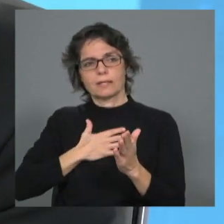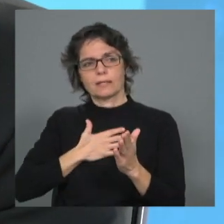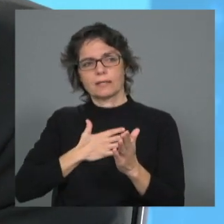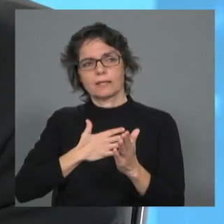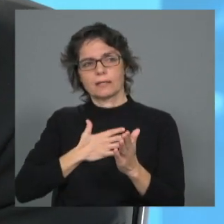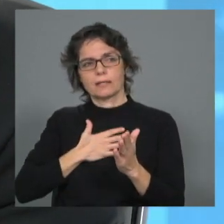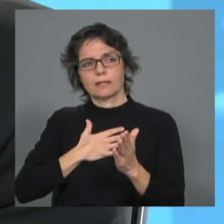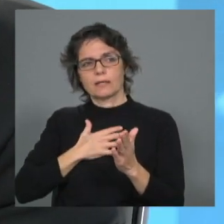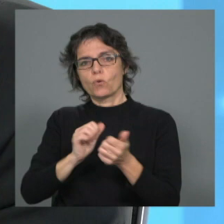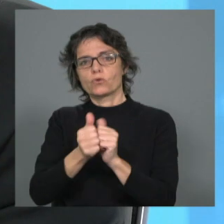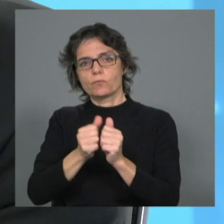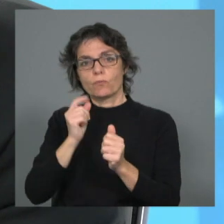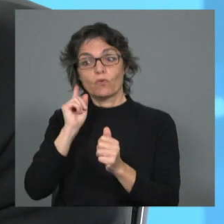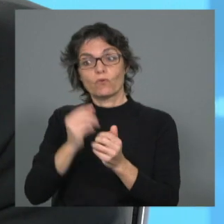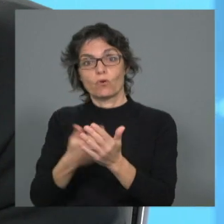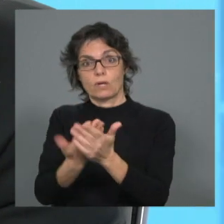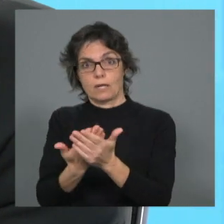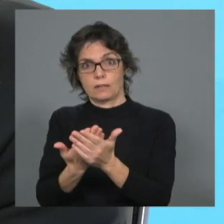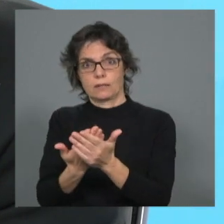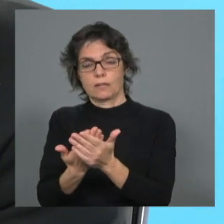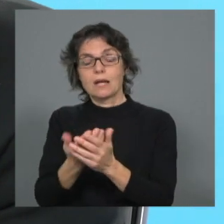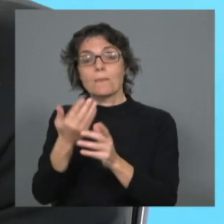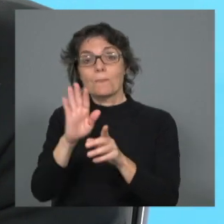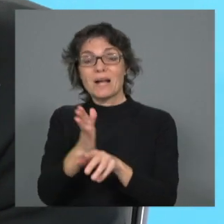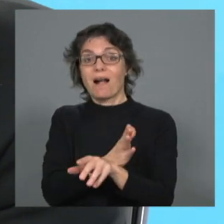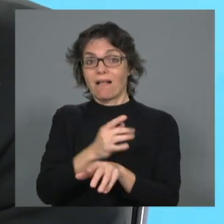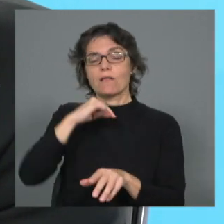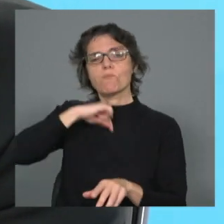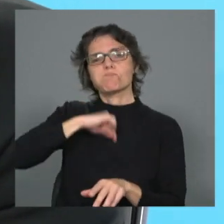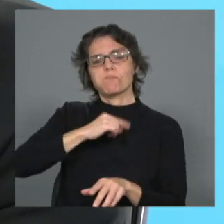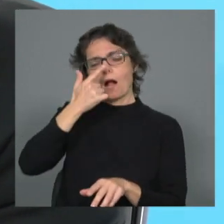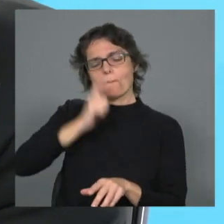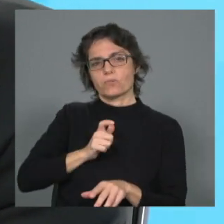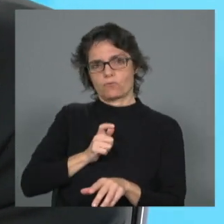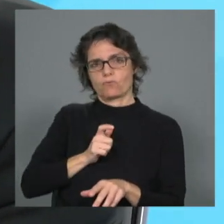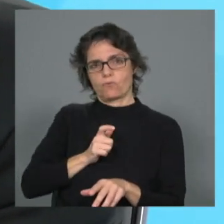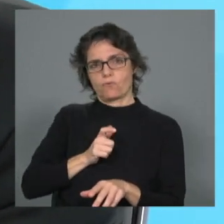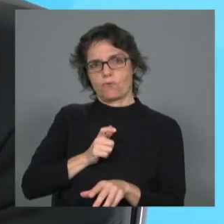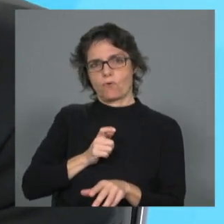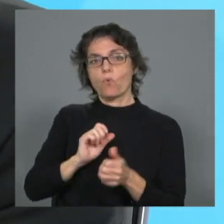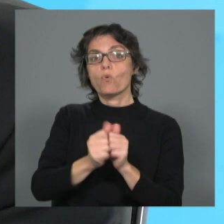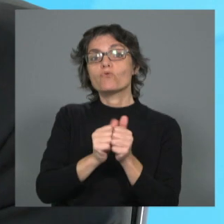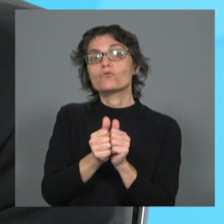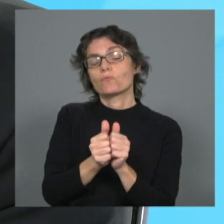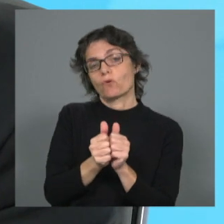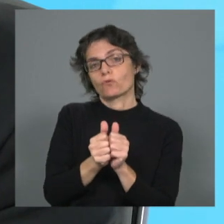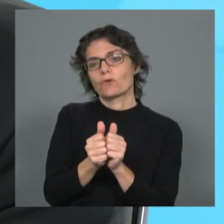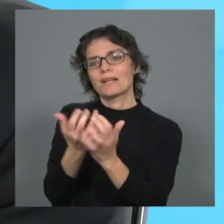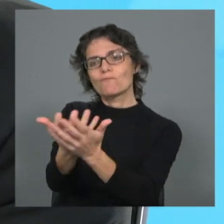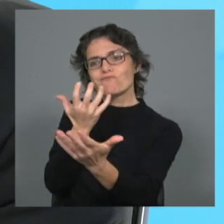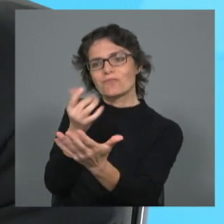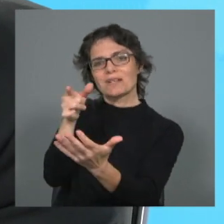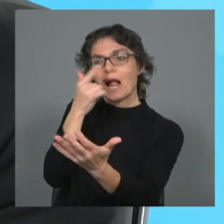desporto, em que ele referia isto mesmo, que o desporto deve valorizar aquilo que há de melhor da pessoa humana, não